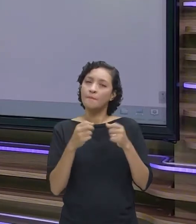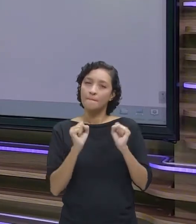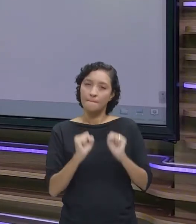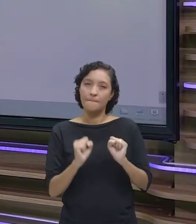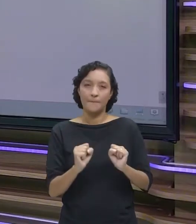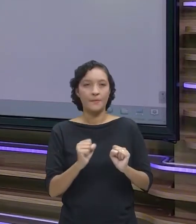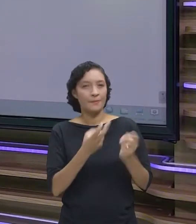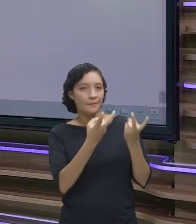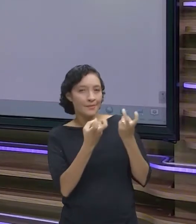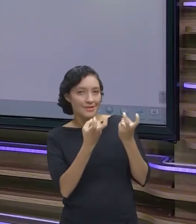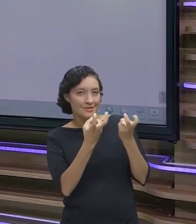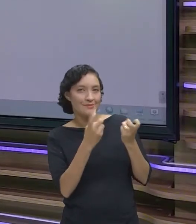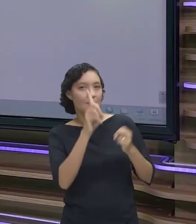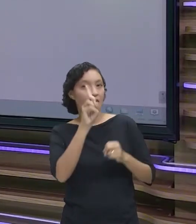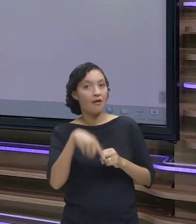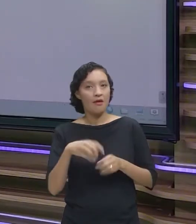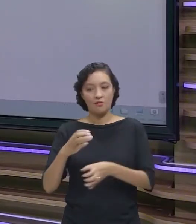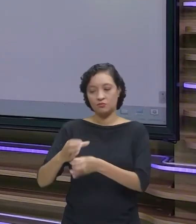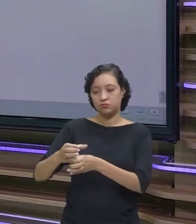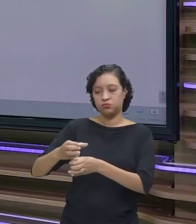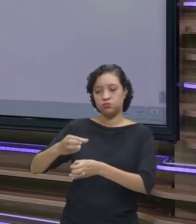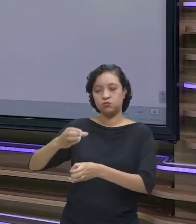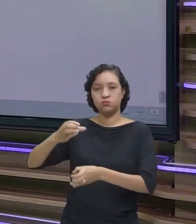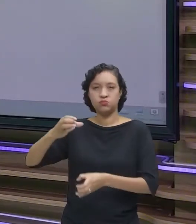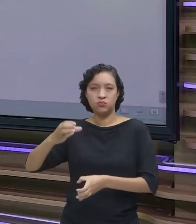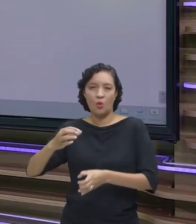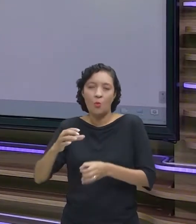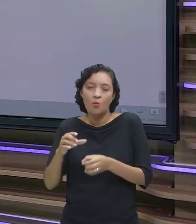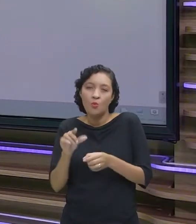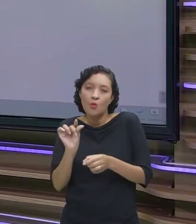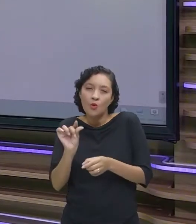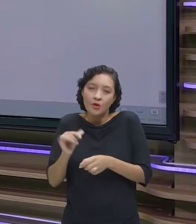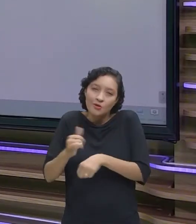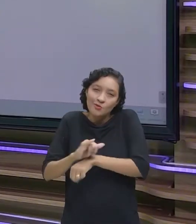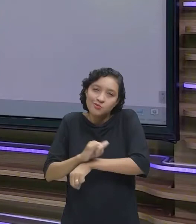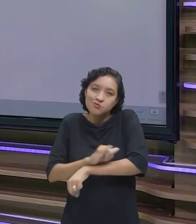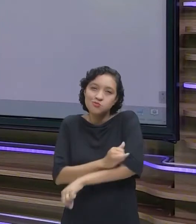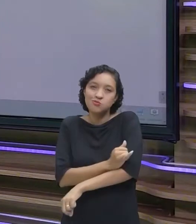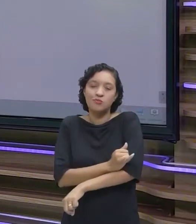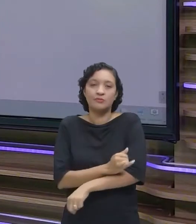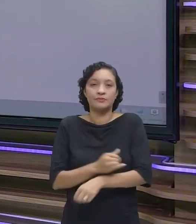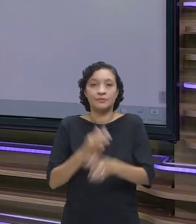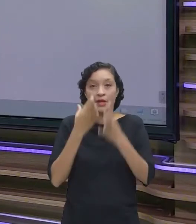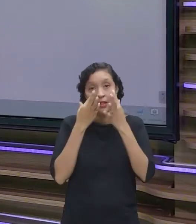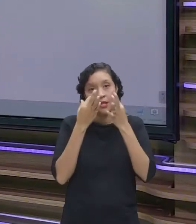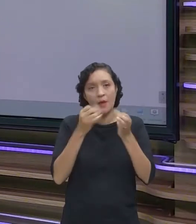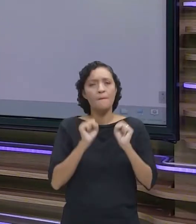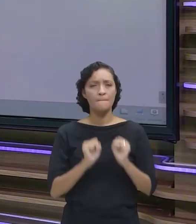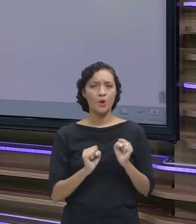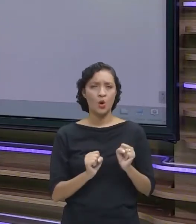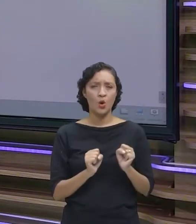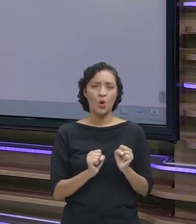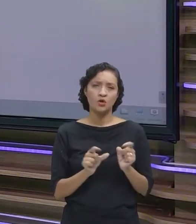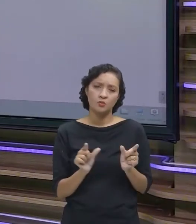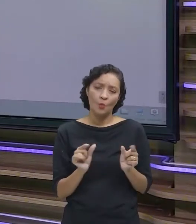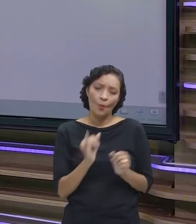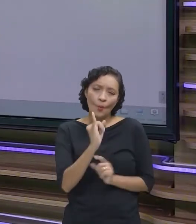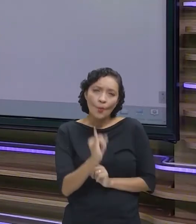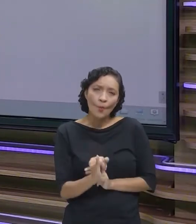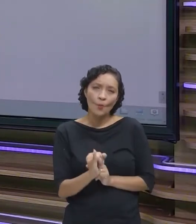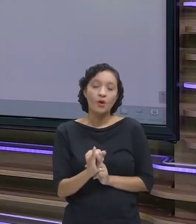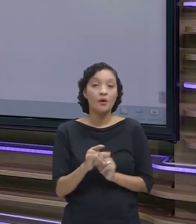Ele é compridinho, meio gordinho. Prestem atenção. Pode ser fino também, mas ele é